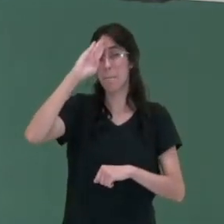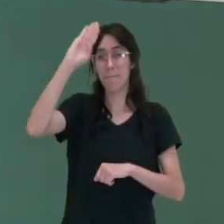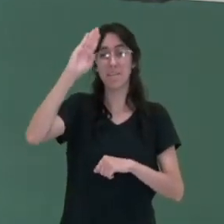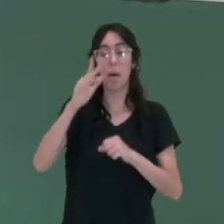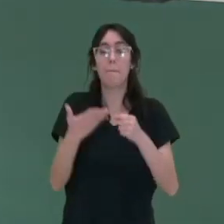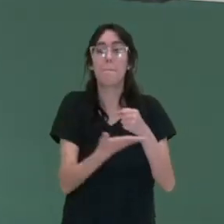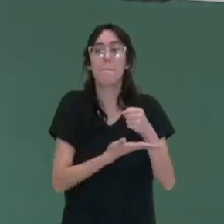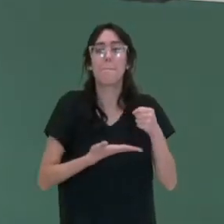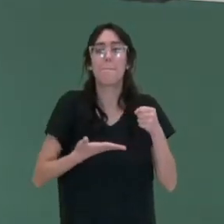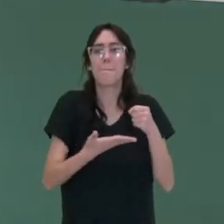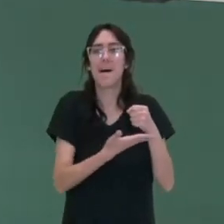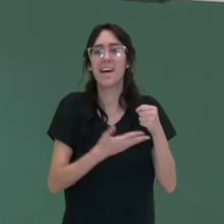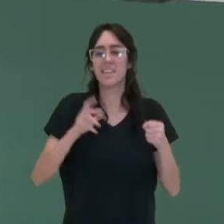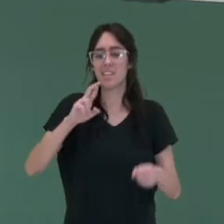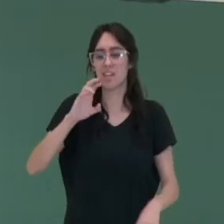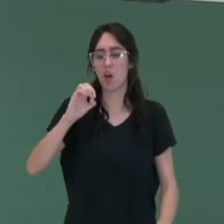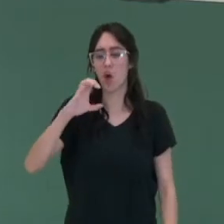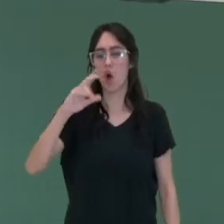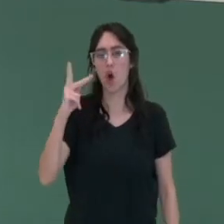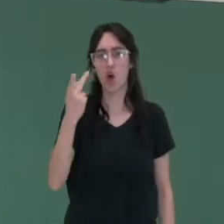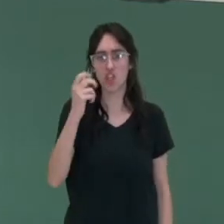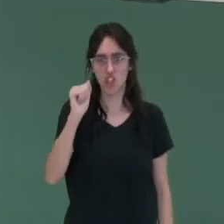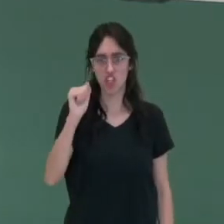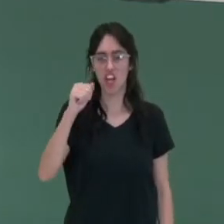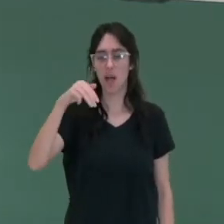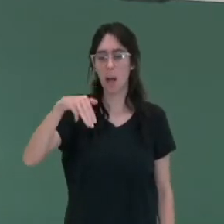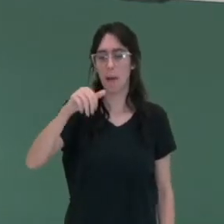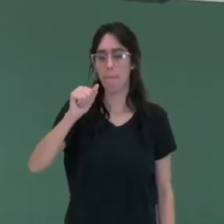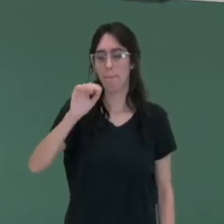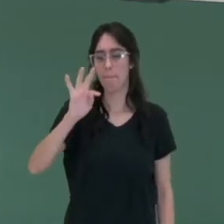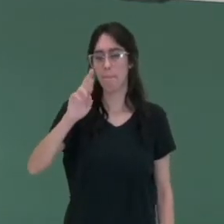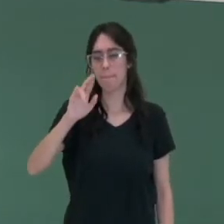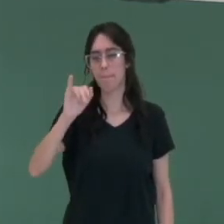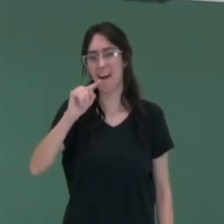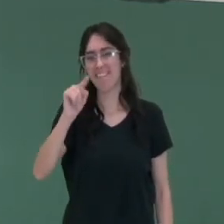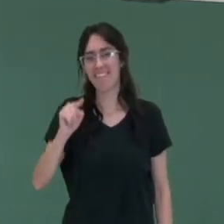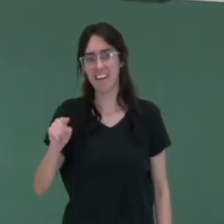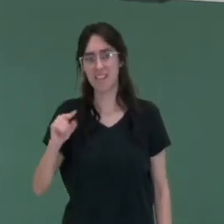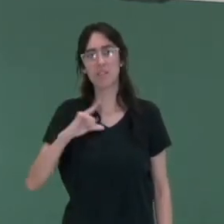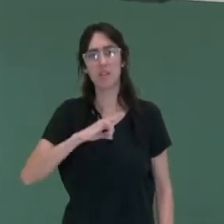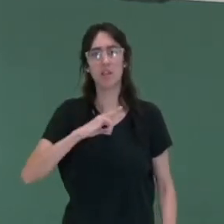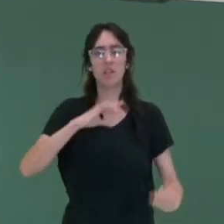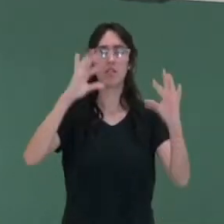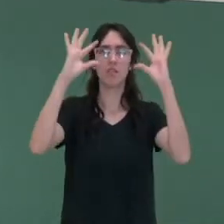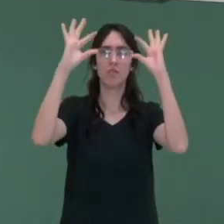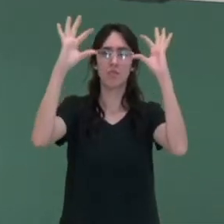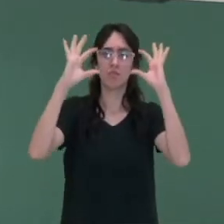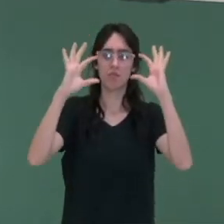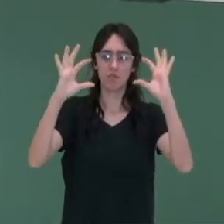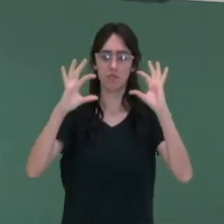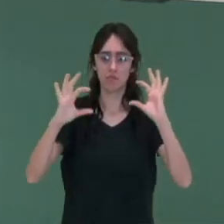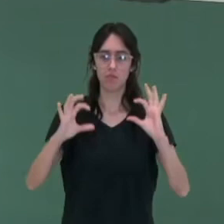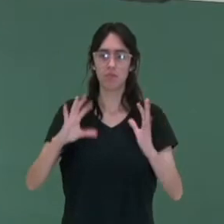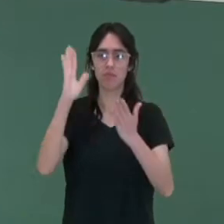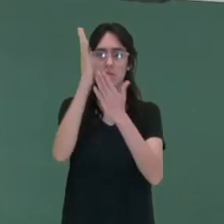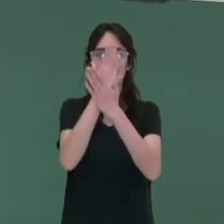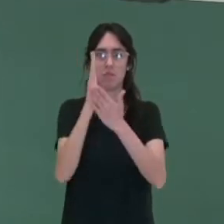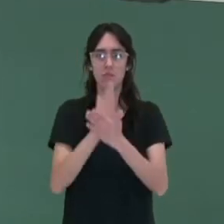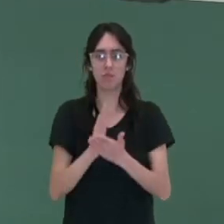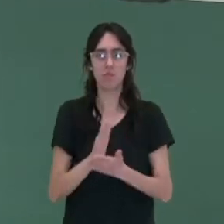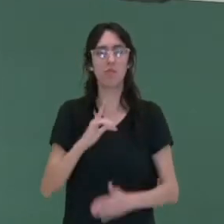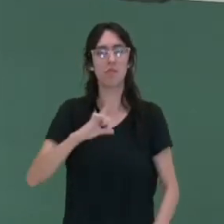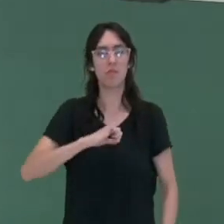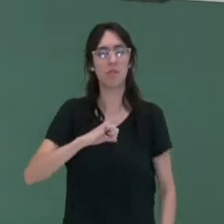desse solo. Então ele dispõe de camadas bastante pequenas e pouco espessas, o que resulta nele ser um solo